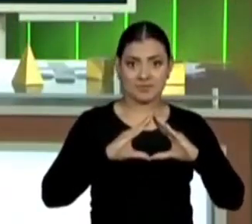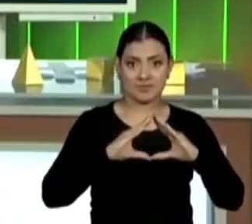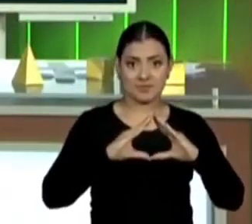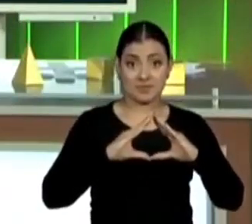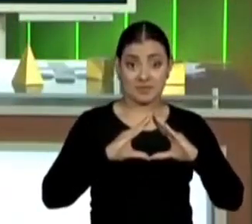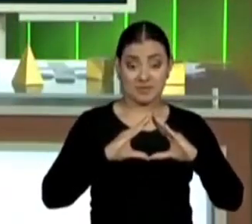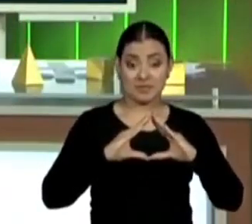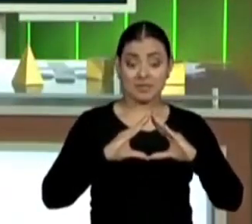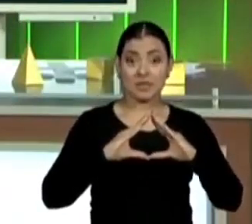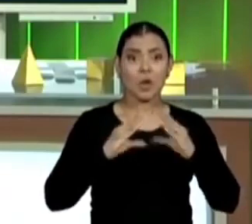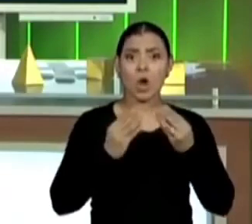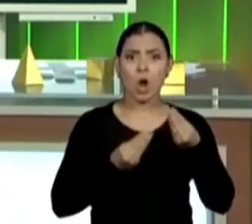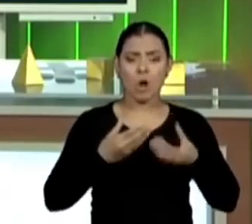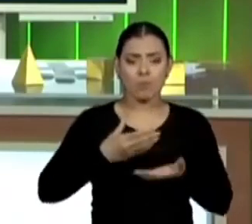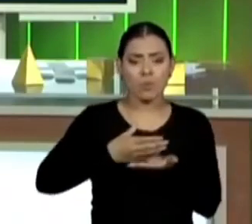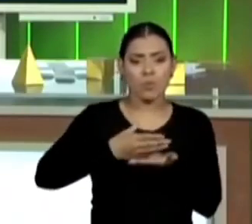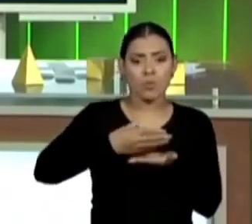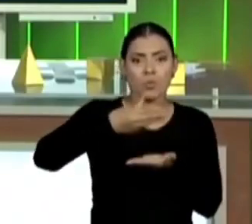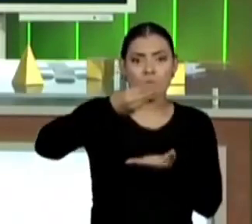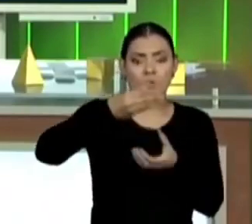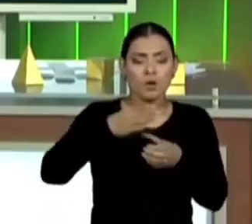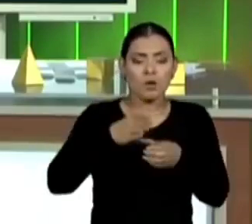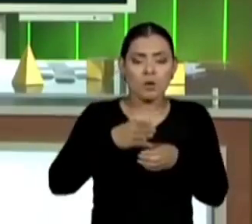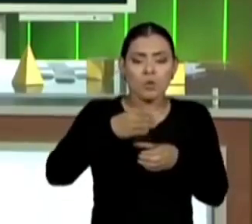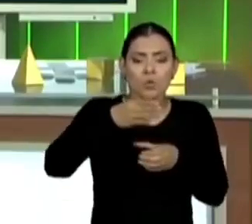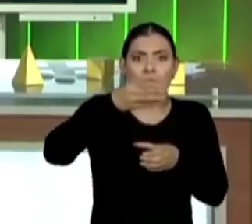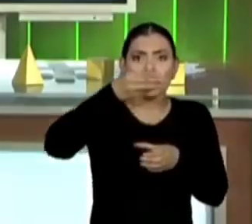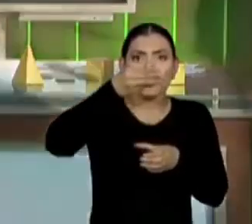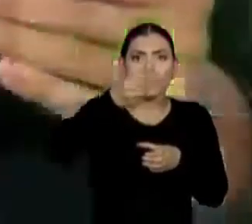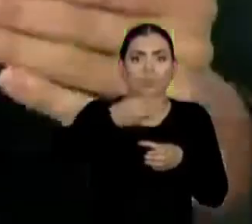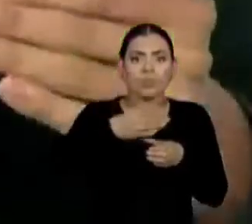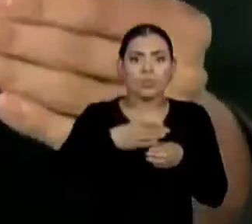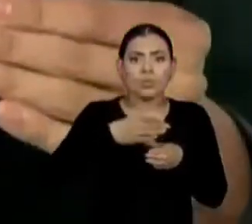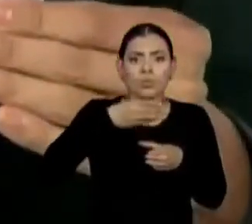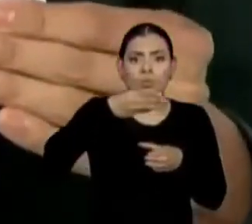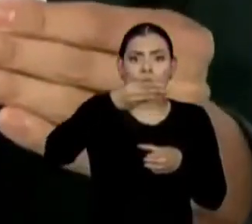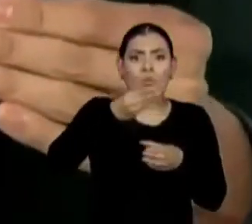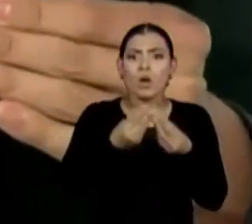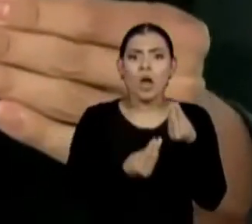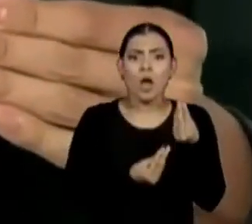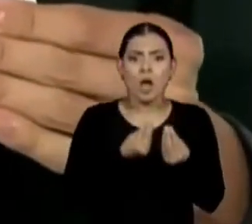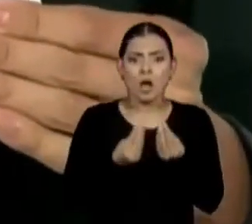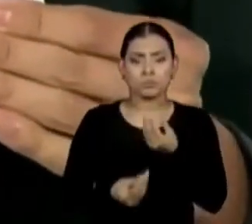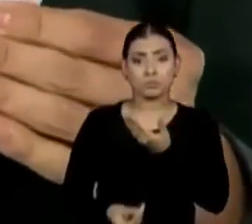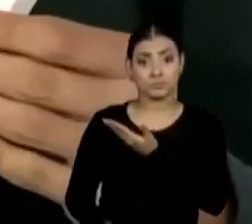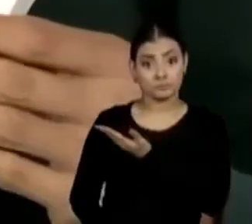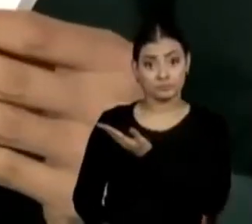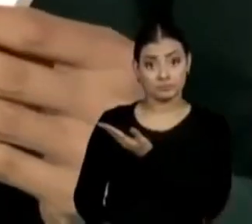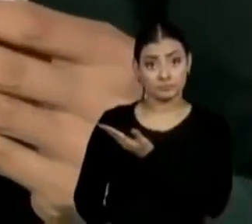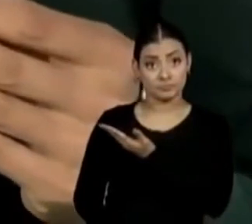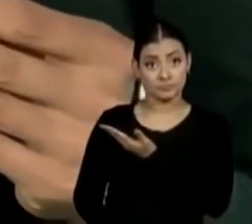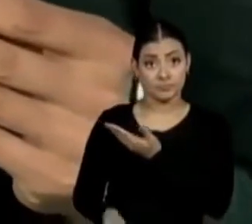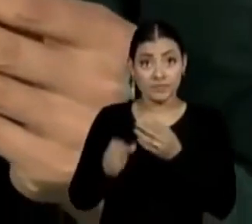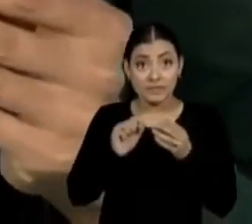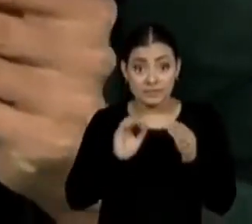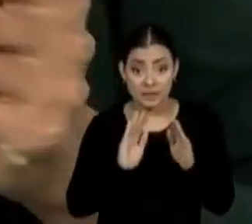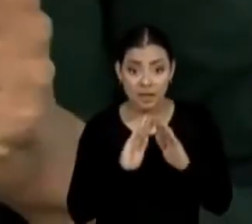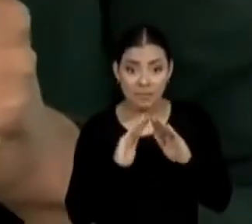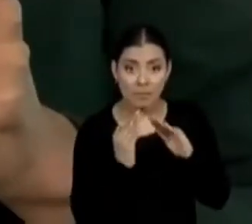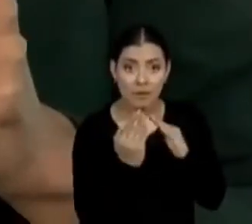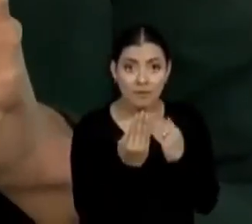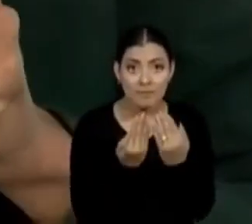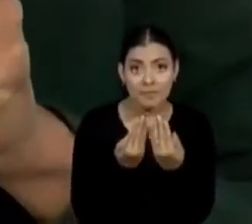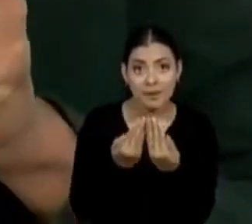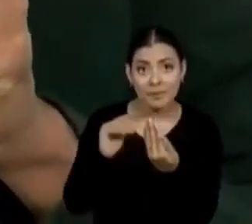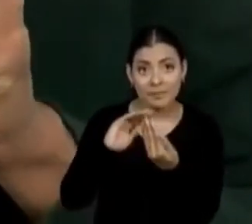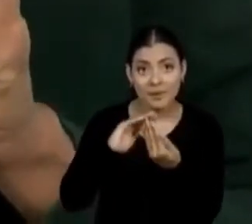em que a gente tem a planificação dessa maneira e se a gente dobrar